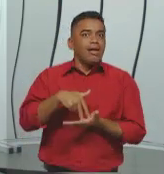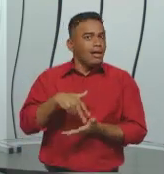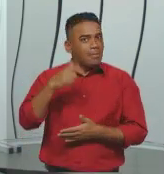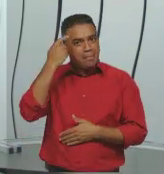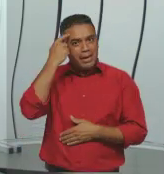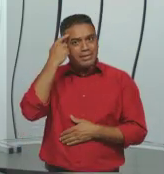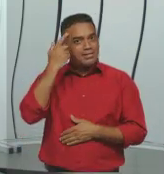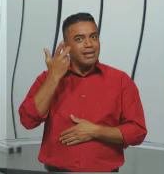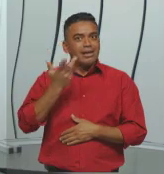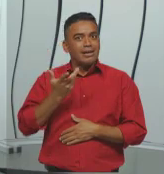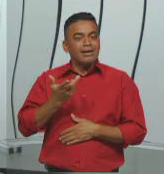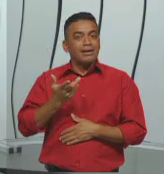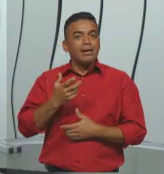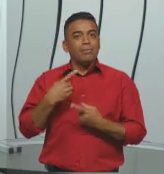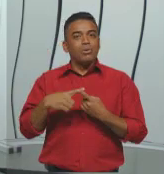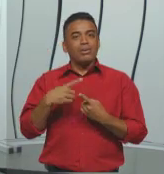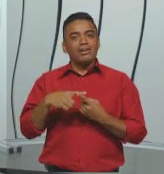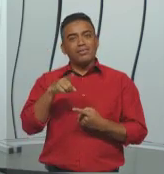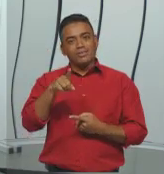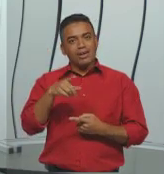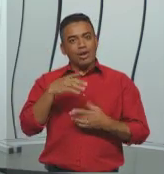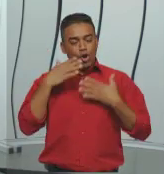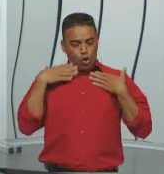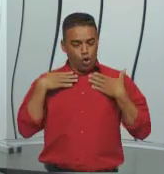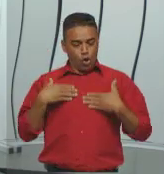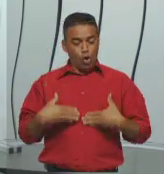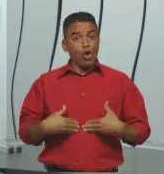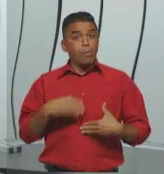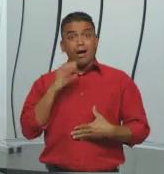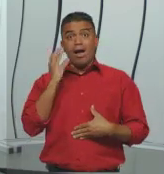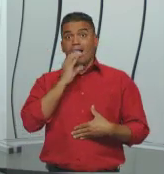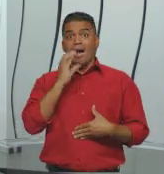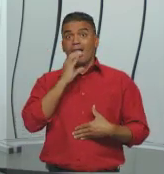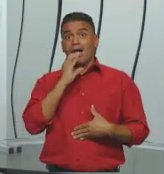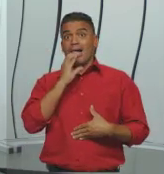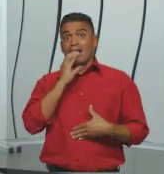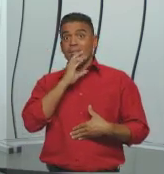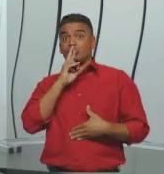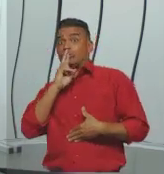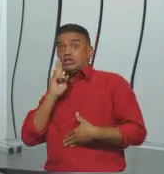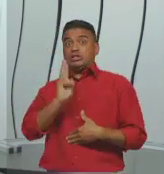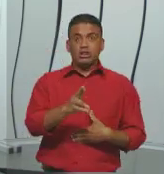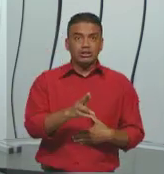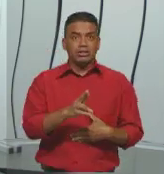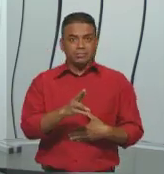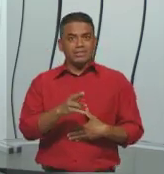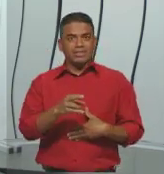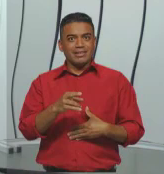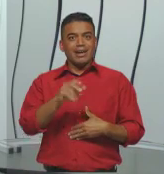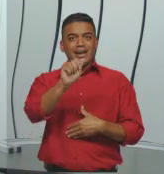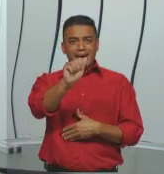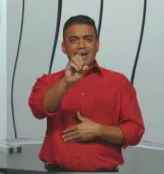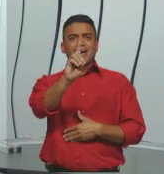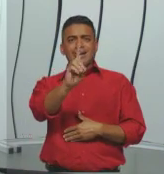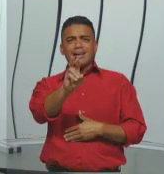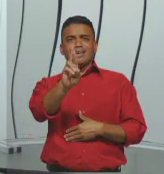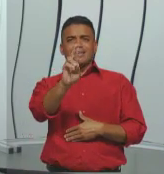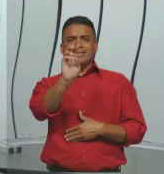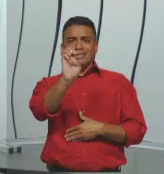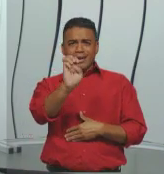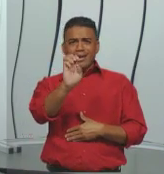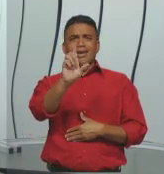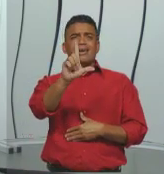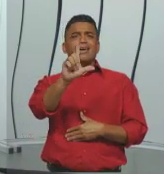você daria conta. Por quê? Seu organismo respondeu rapidamente com a adrenalina provocou